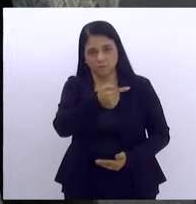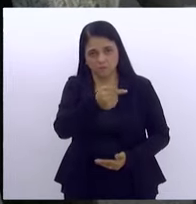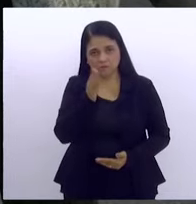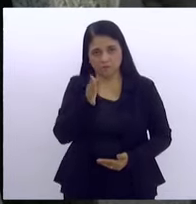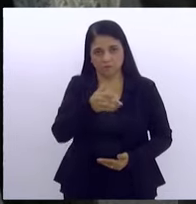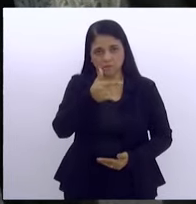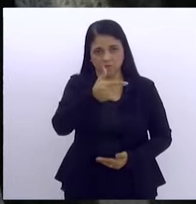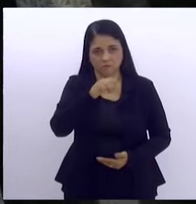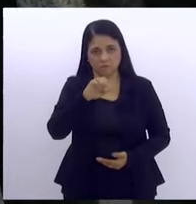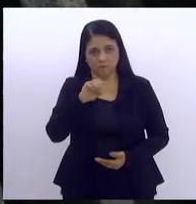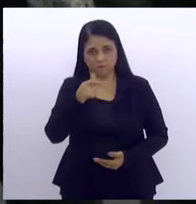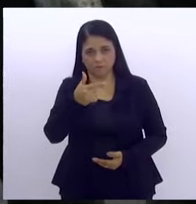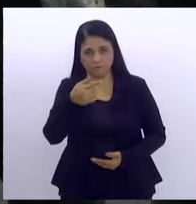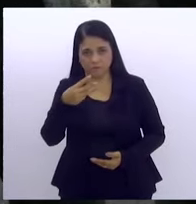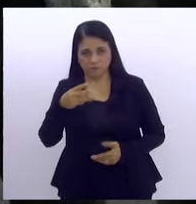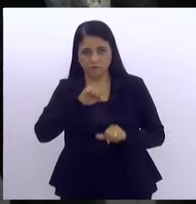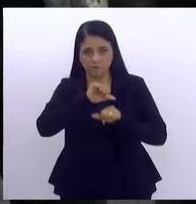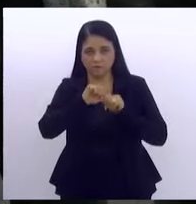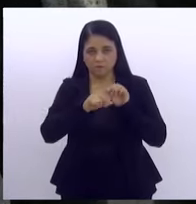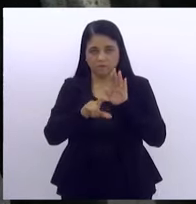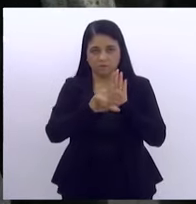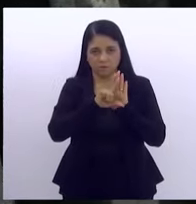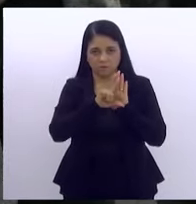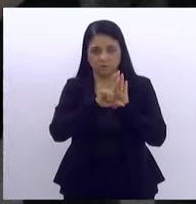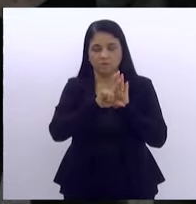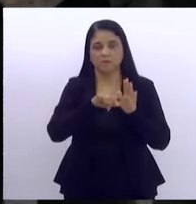17/2023, que altera a lei complementar